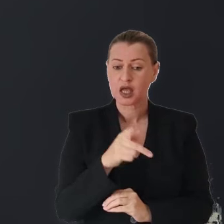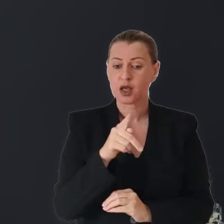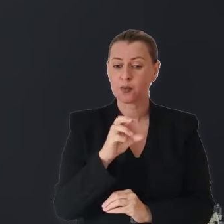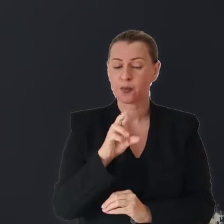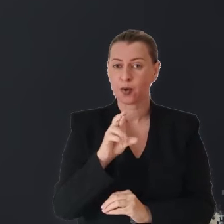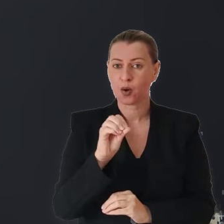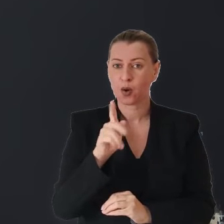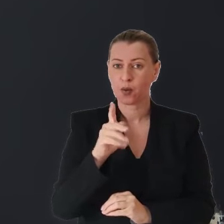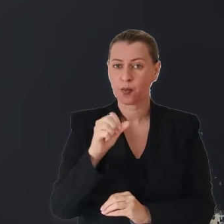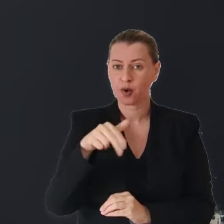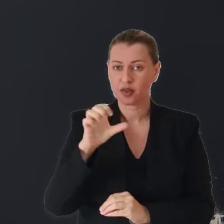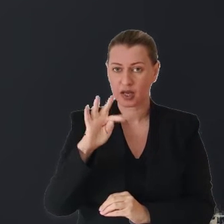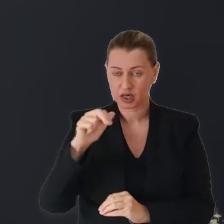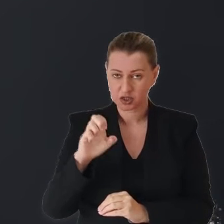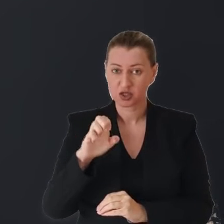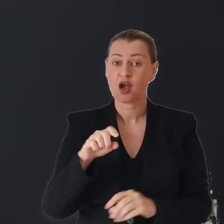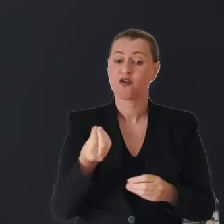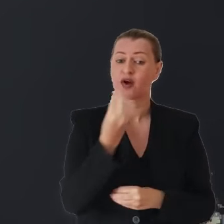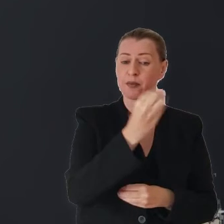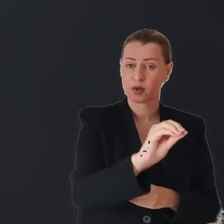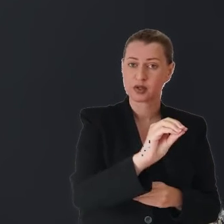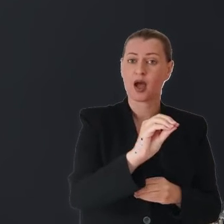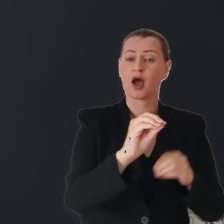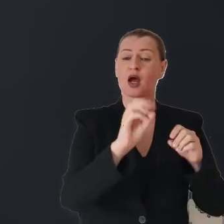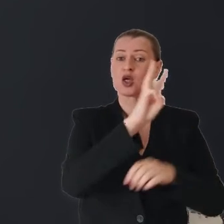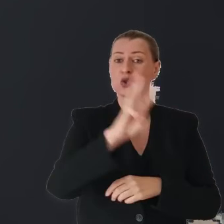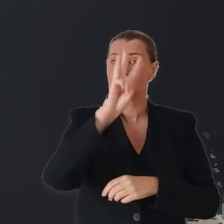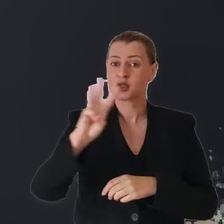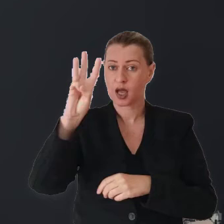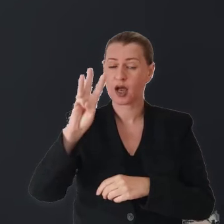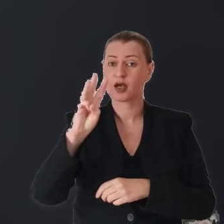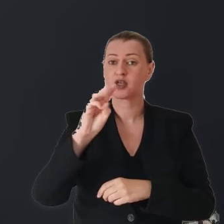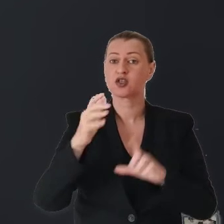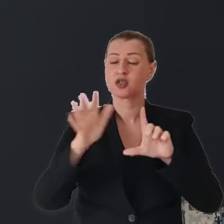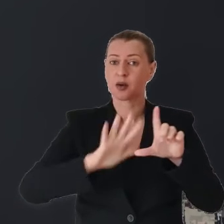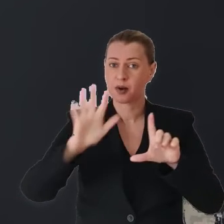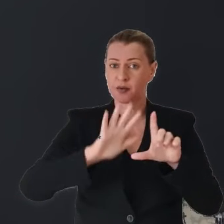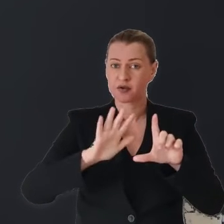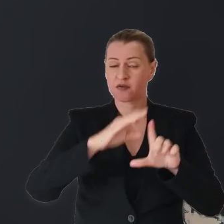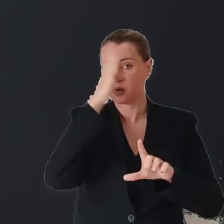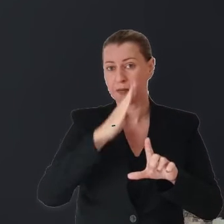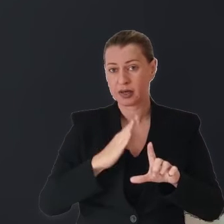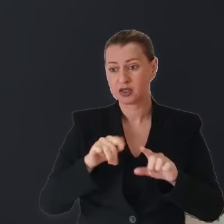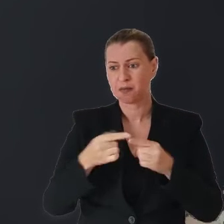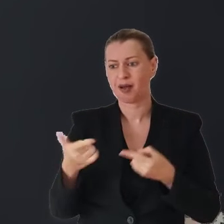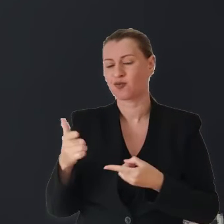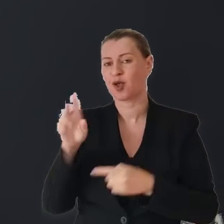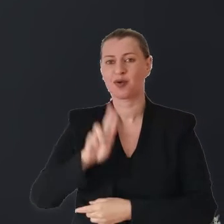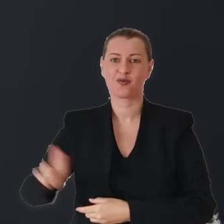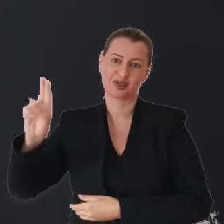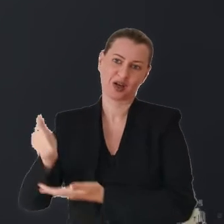da plataforma Brasil, vão se colocar os dados, tudo, e vão submeter sem proponente, porque eles não têm uma universidade base, enfim. E